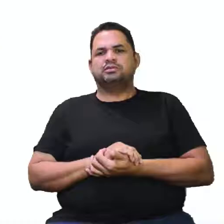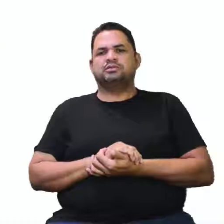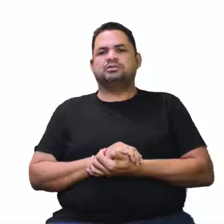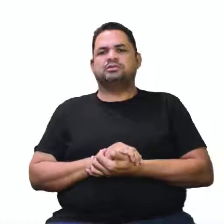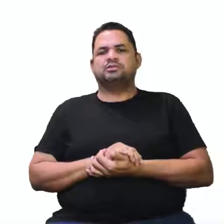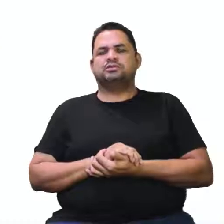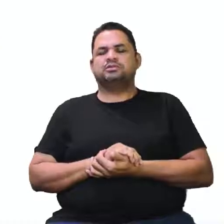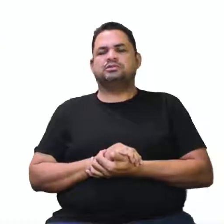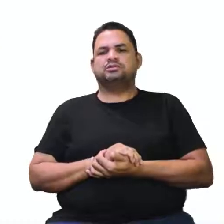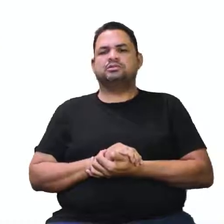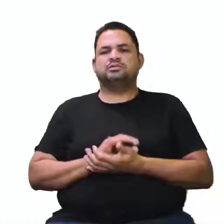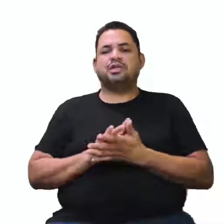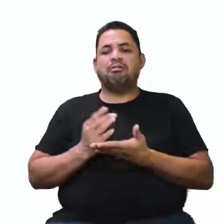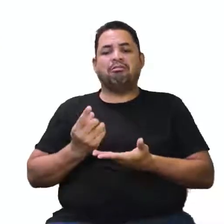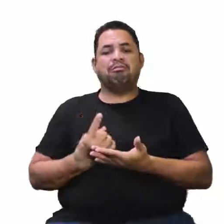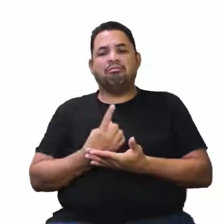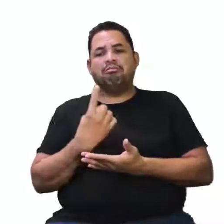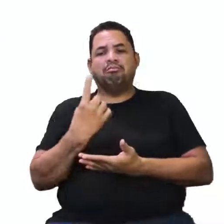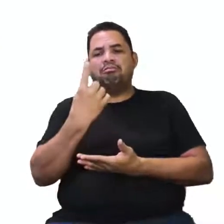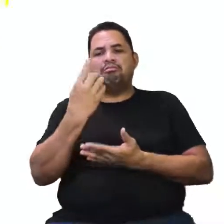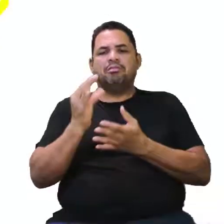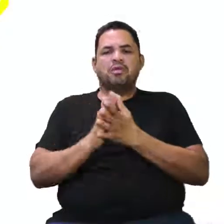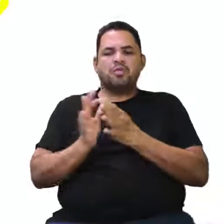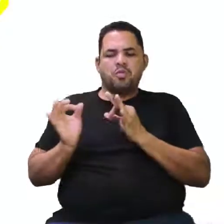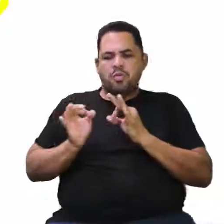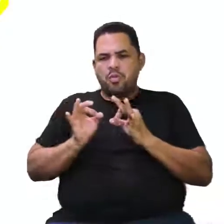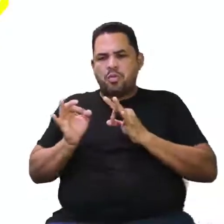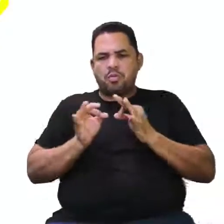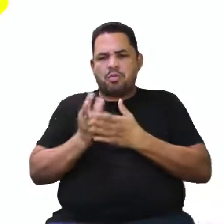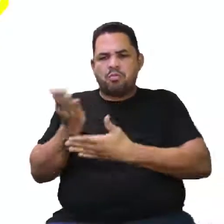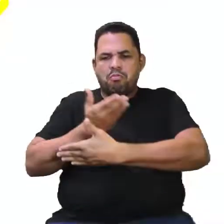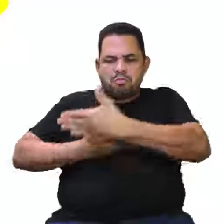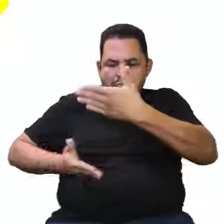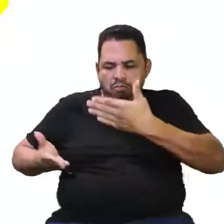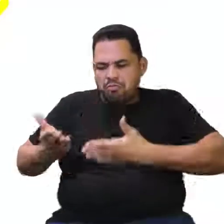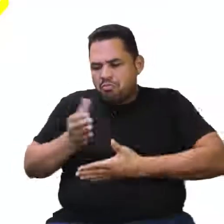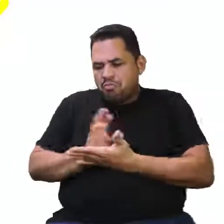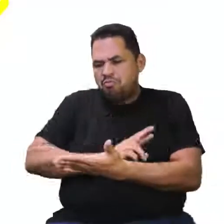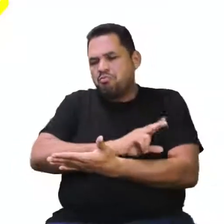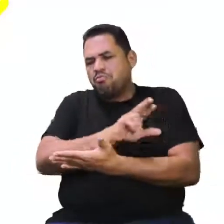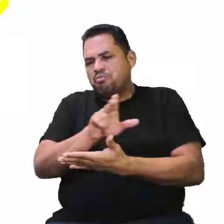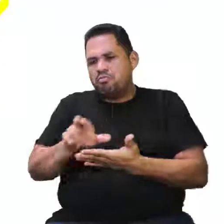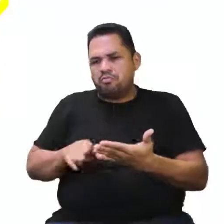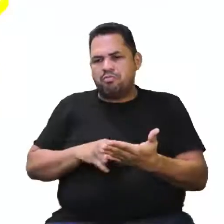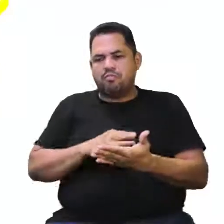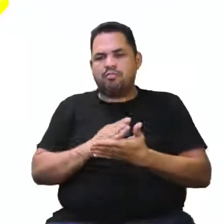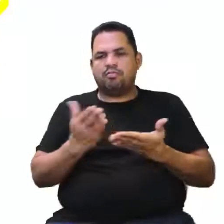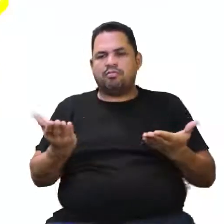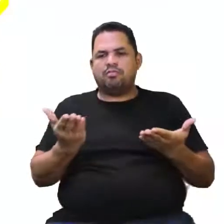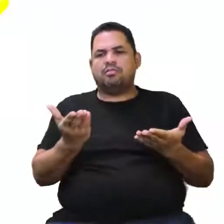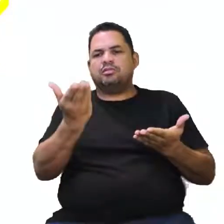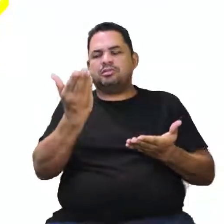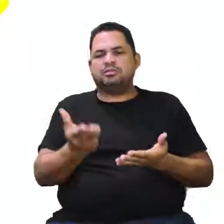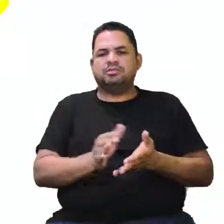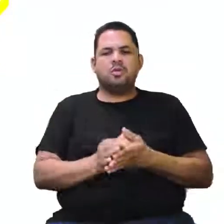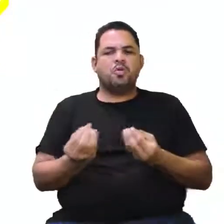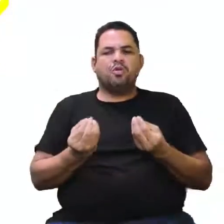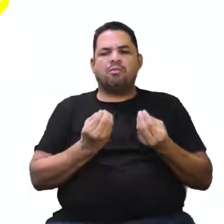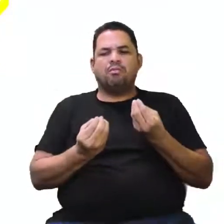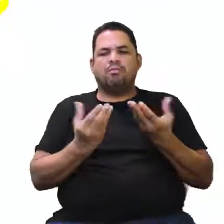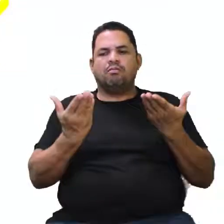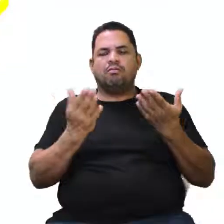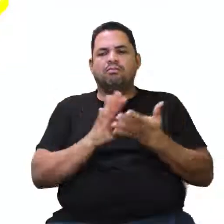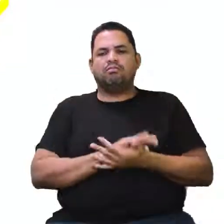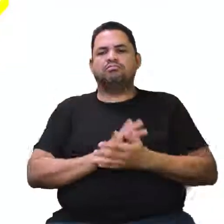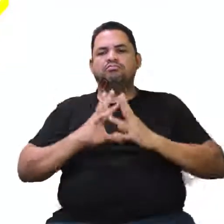me veem, né? O meu tamanho, a minha forma, a interação que eu tenho com eles, as interrelações,